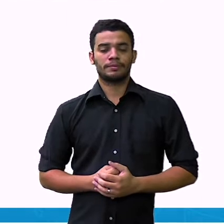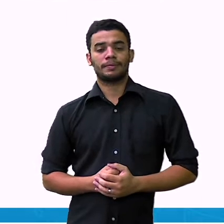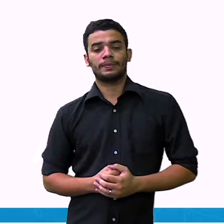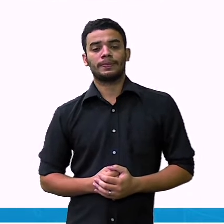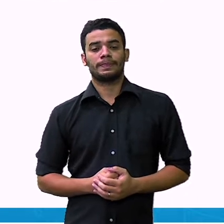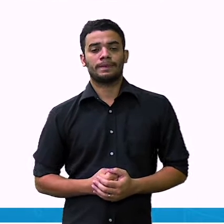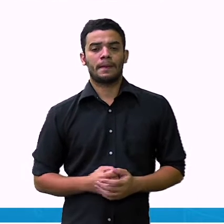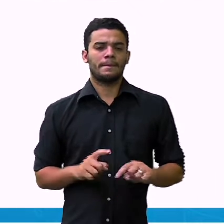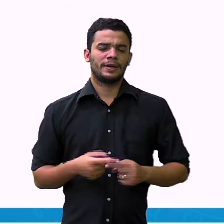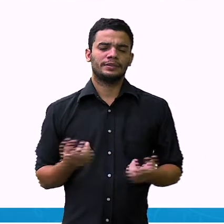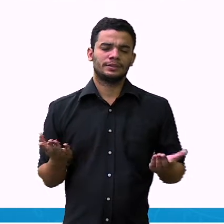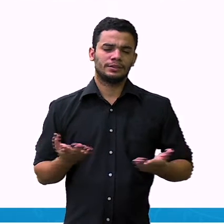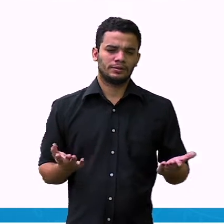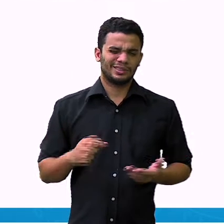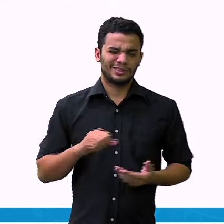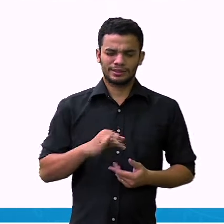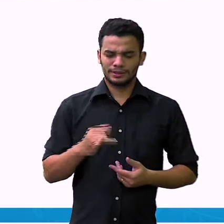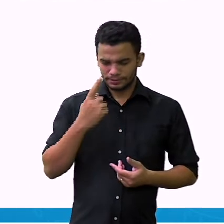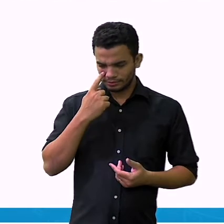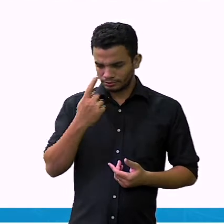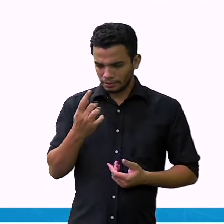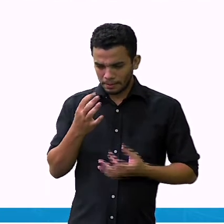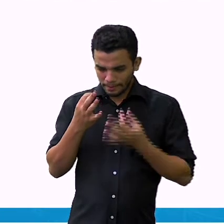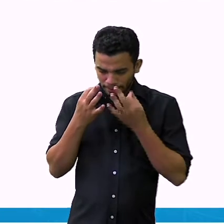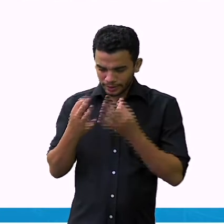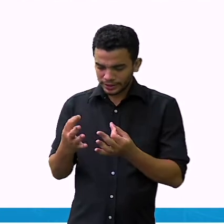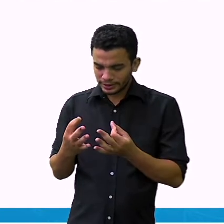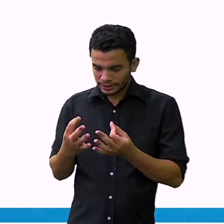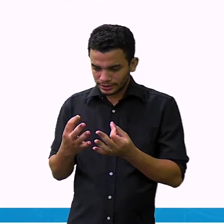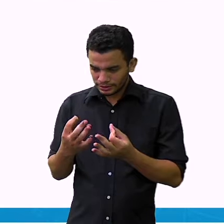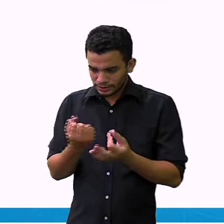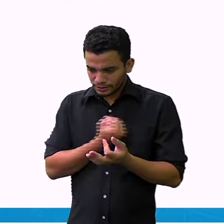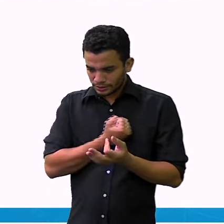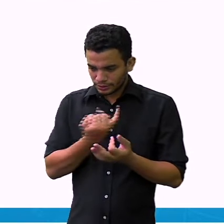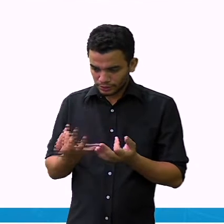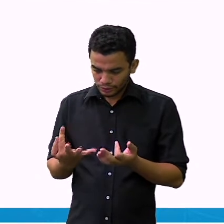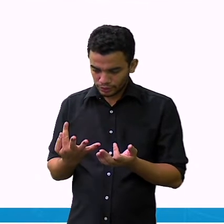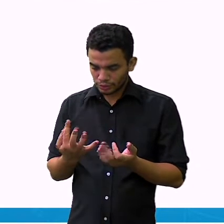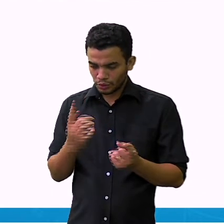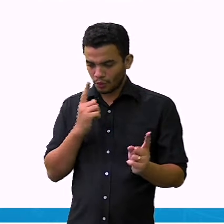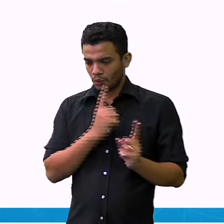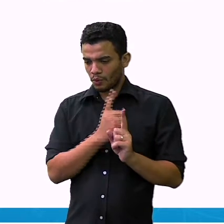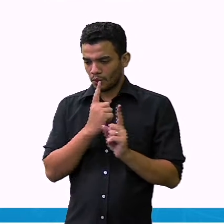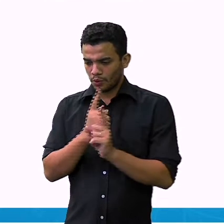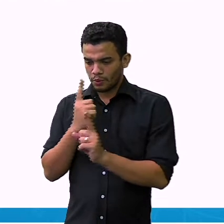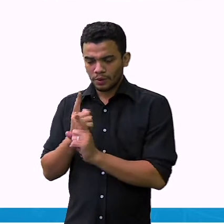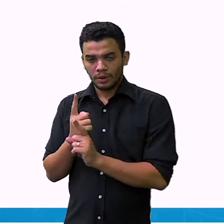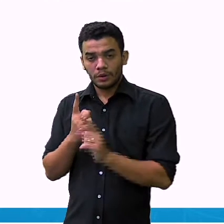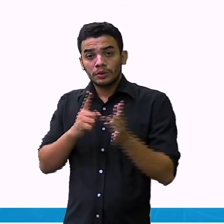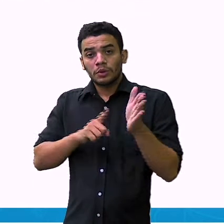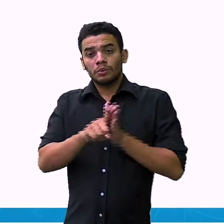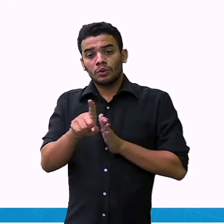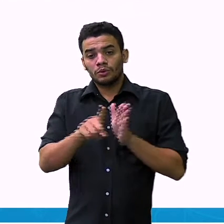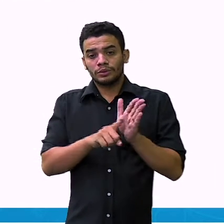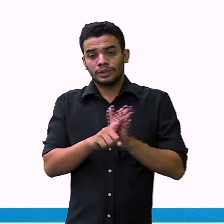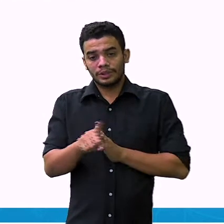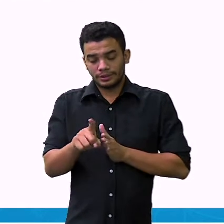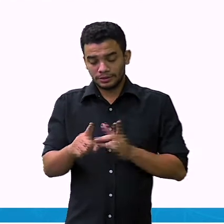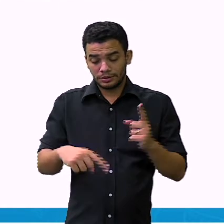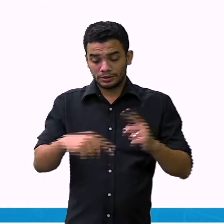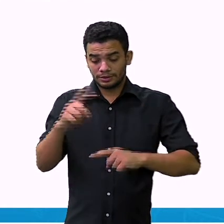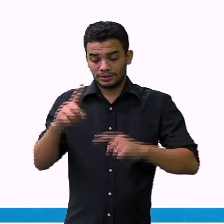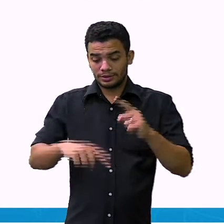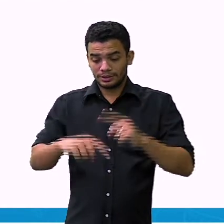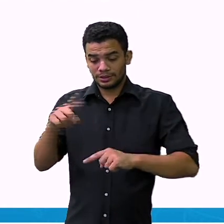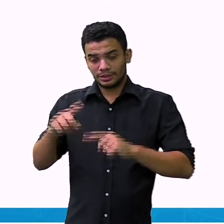Se nós observarmos aqui estes números que foram encontrados, e eu lhe perguntar, quais desses